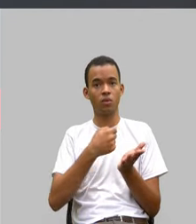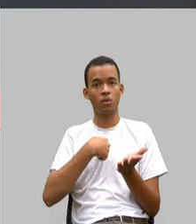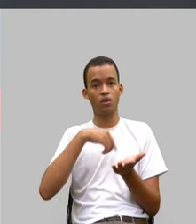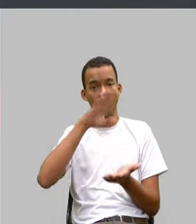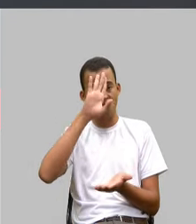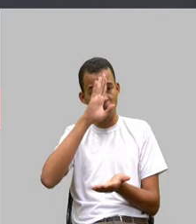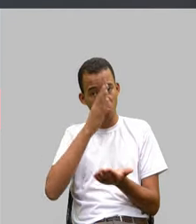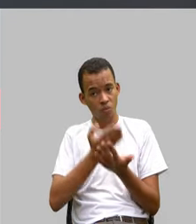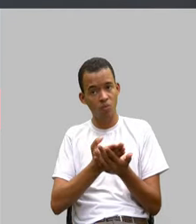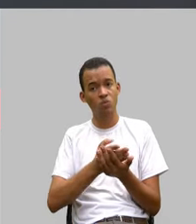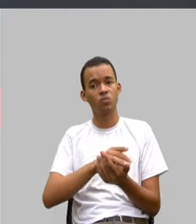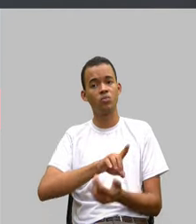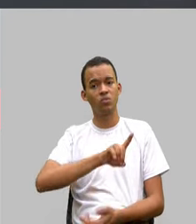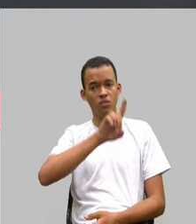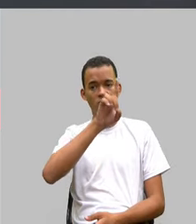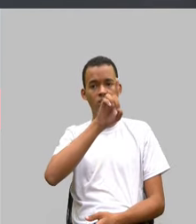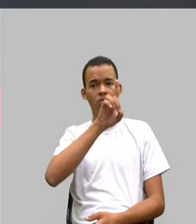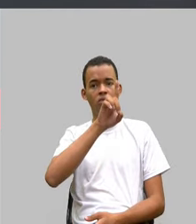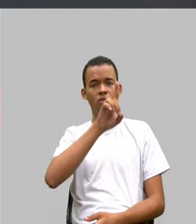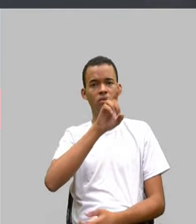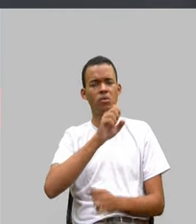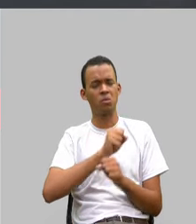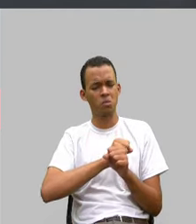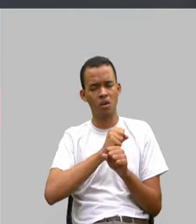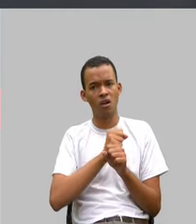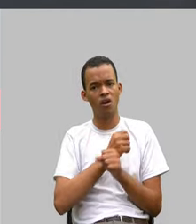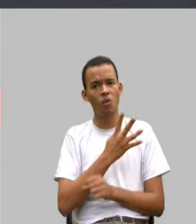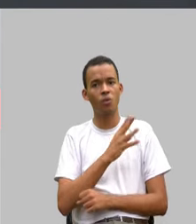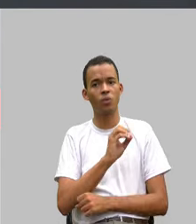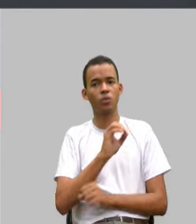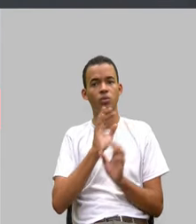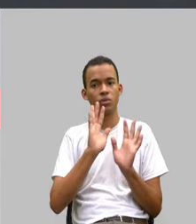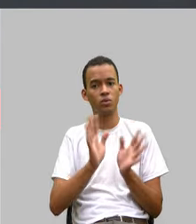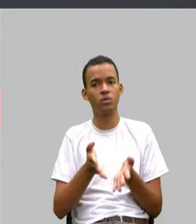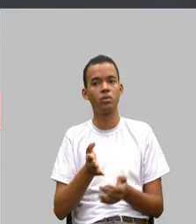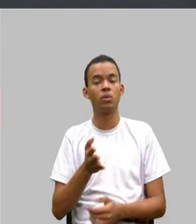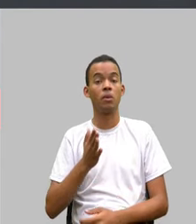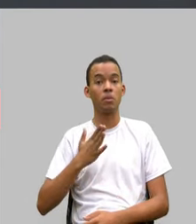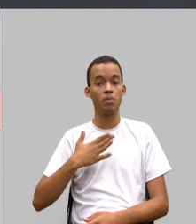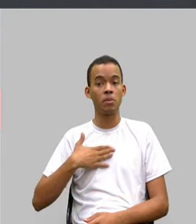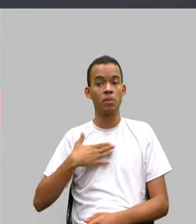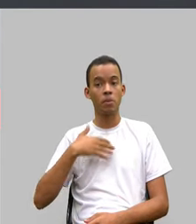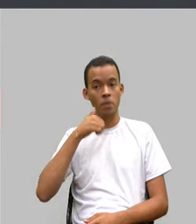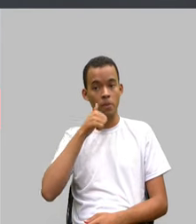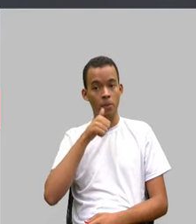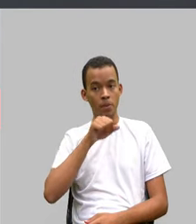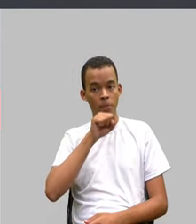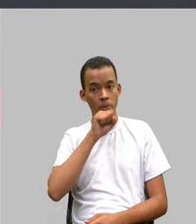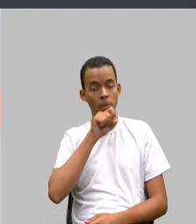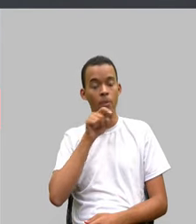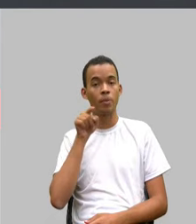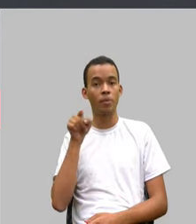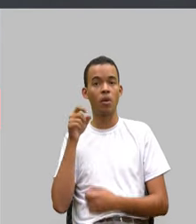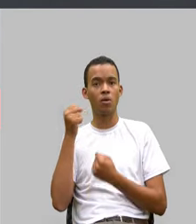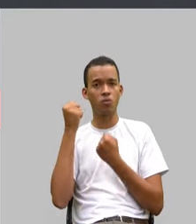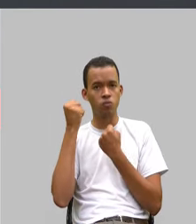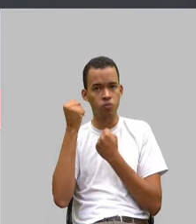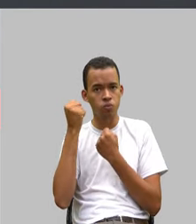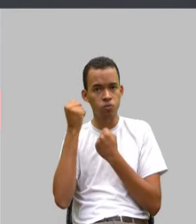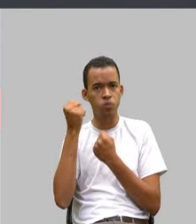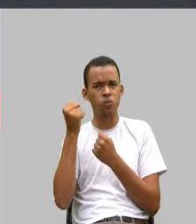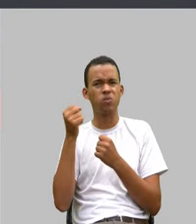eh eu fui uma criada por uma mulher minha mãe uma mulher muito forte muito ela